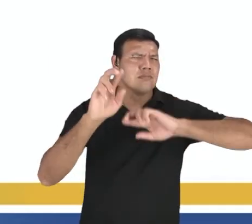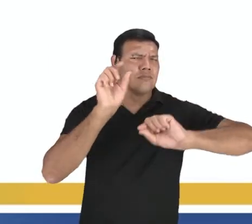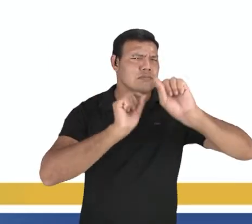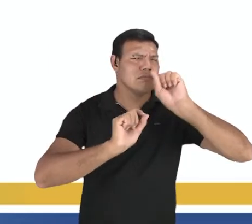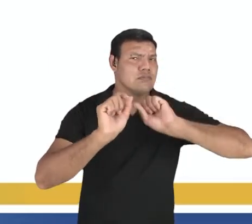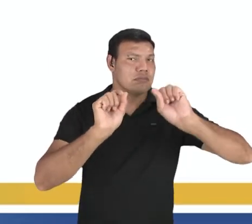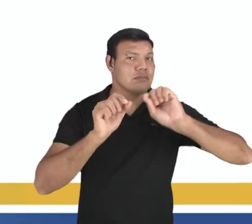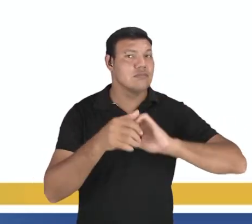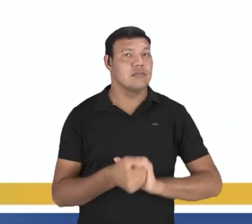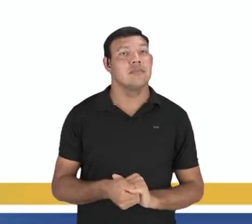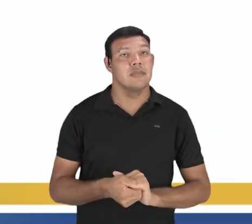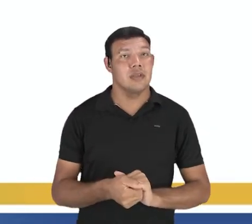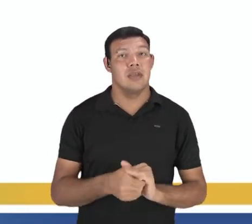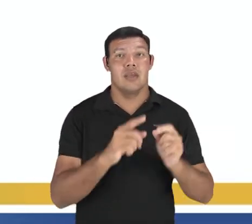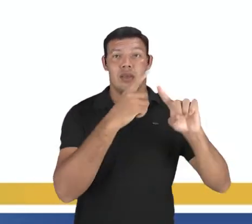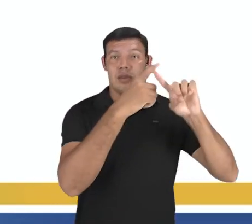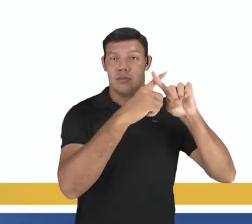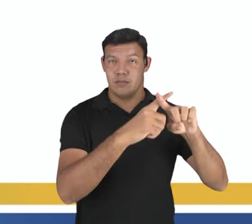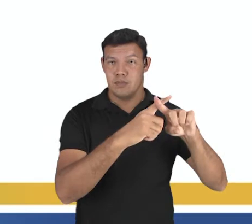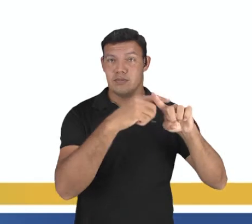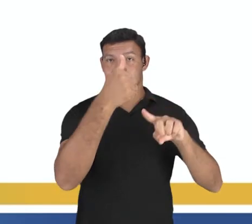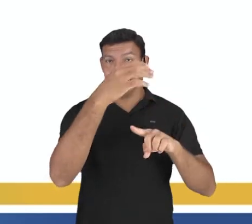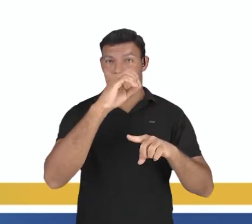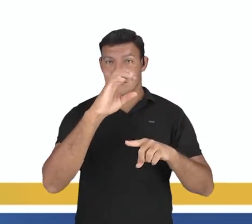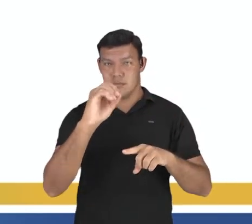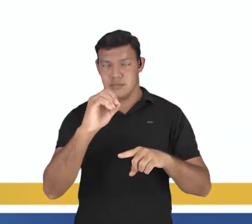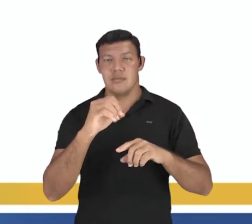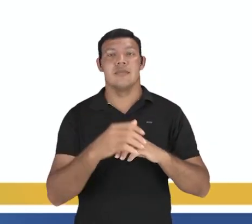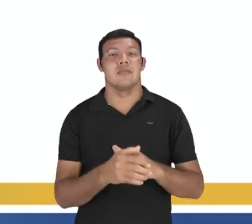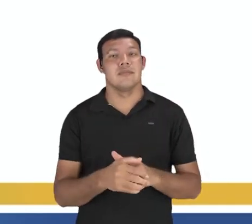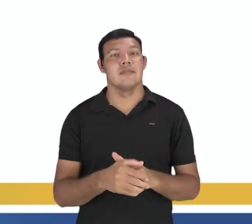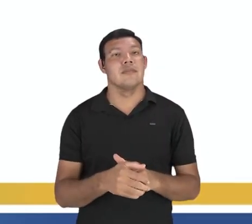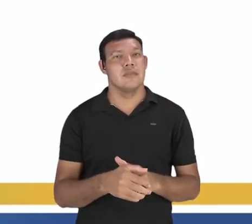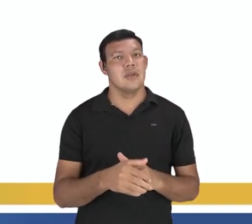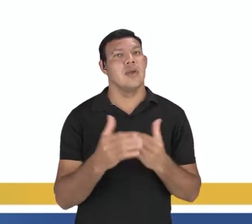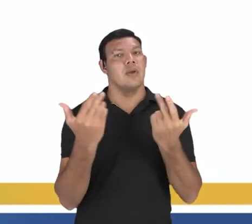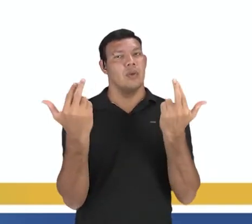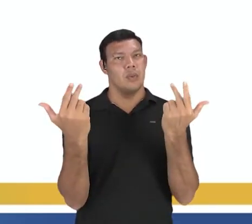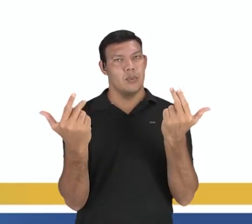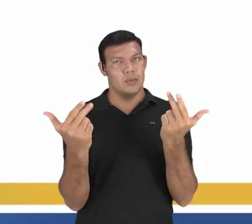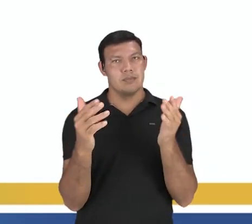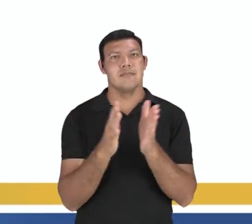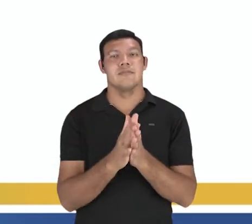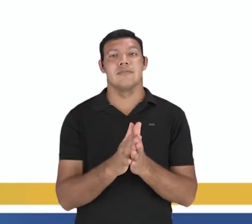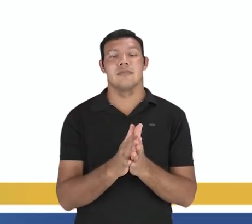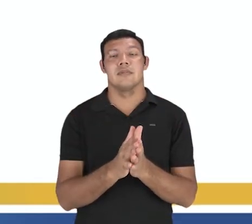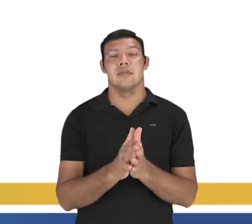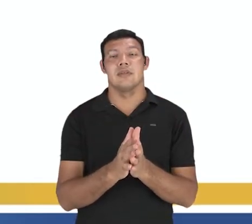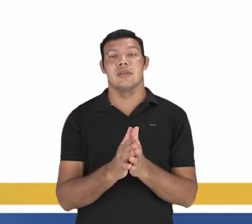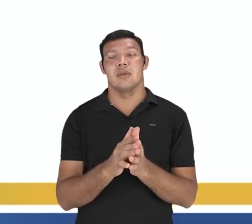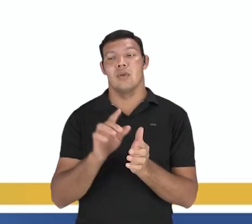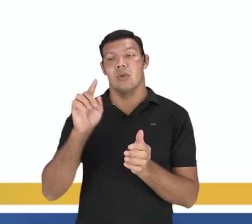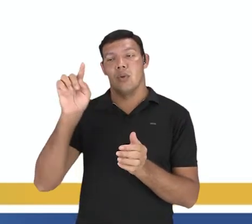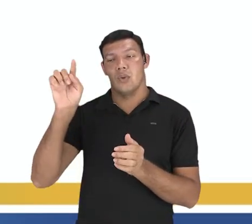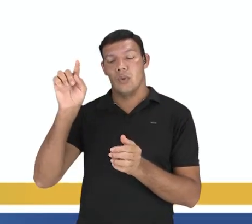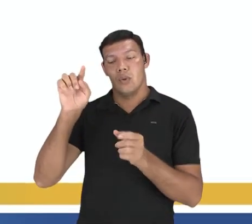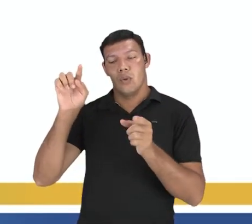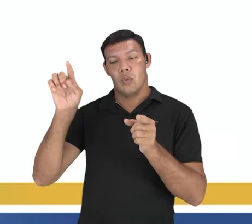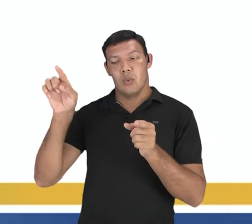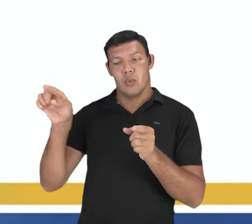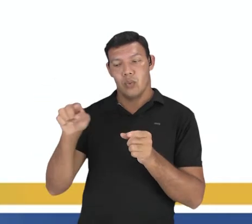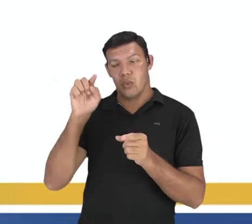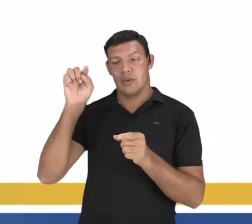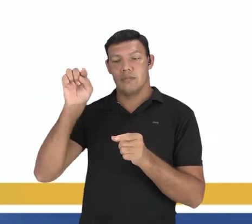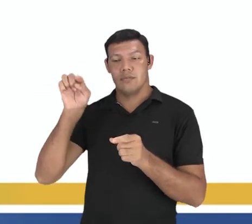além disso que multiplicar por 100 equivale a andar né digamos assim com a, duas casinhas para direita